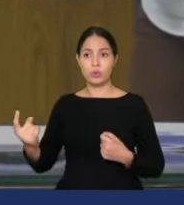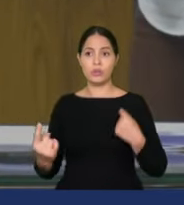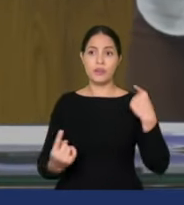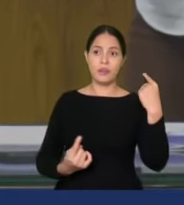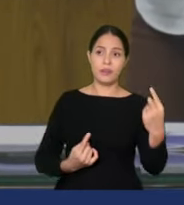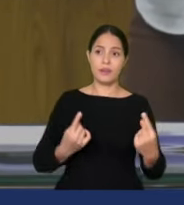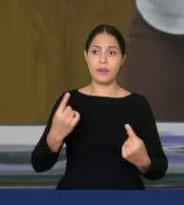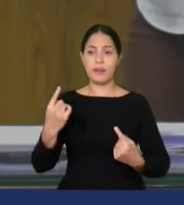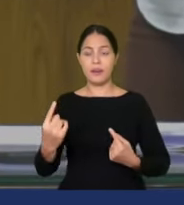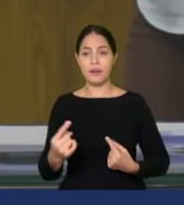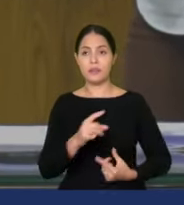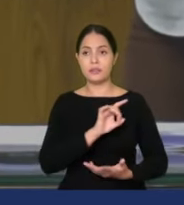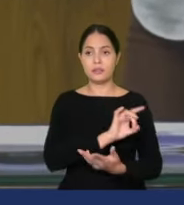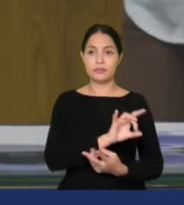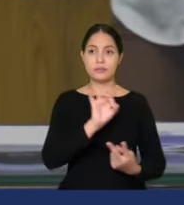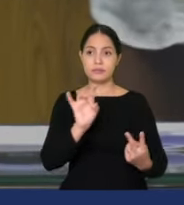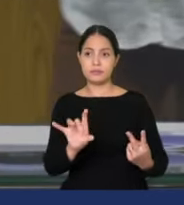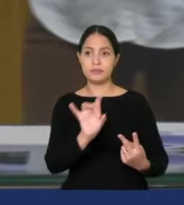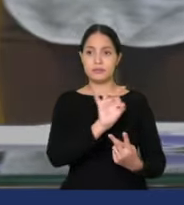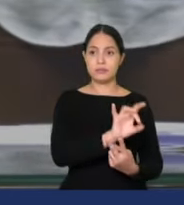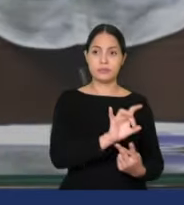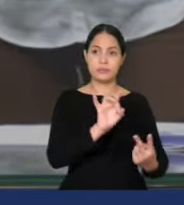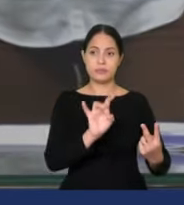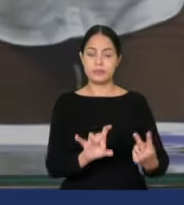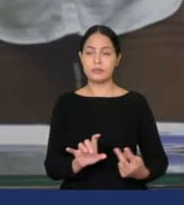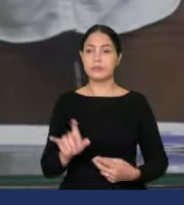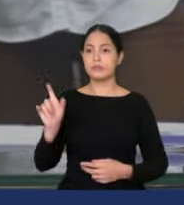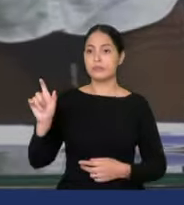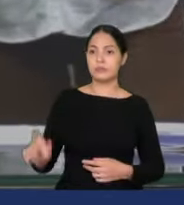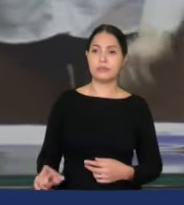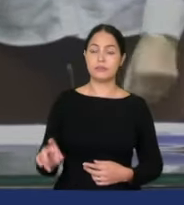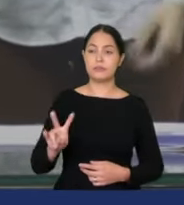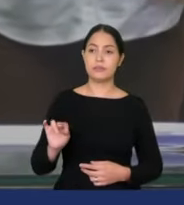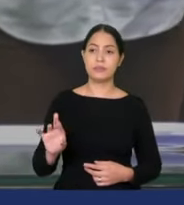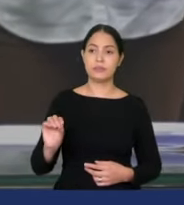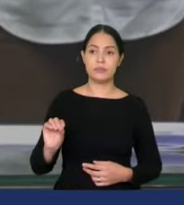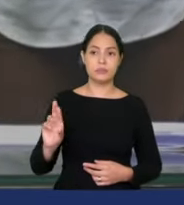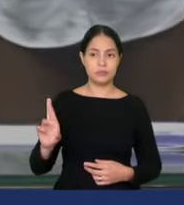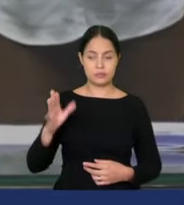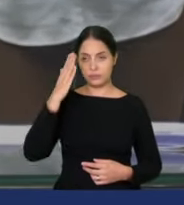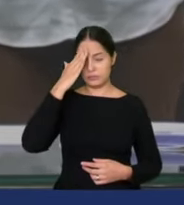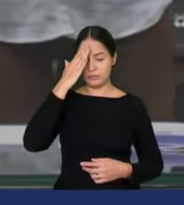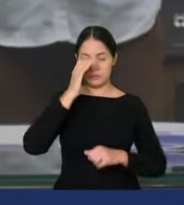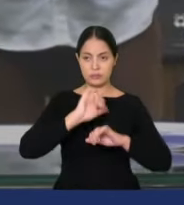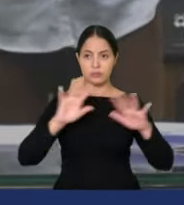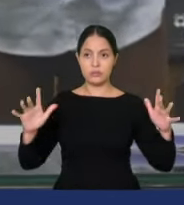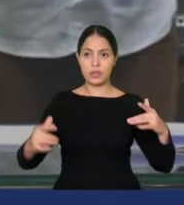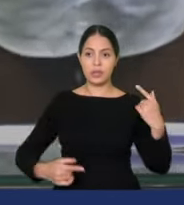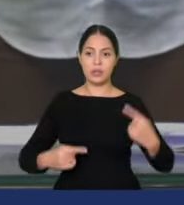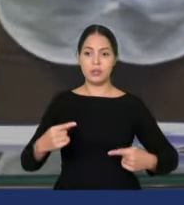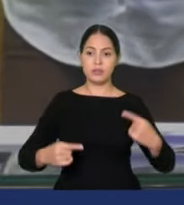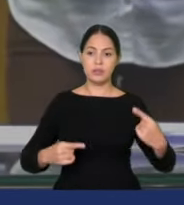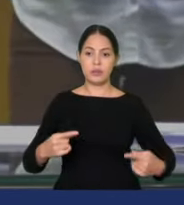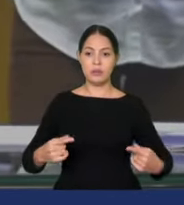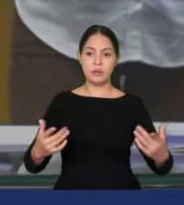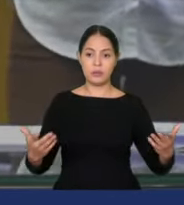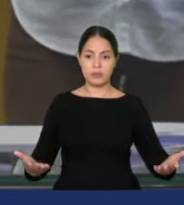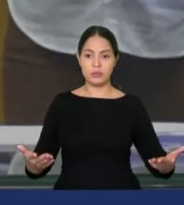as manifestações para fazer com que o debate fique mais intenso